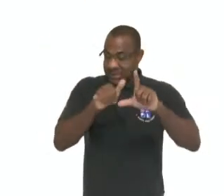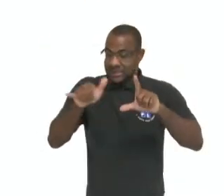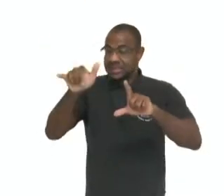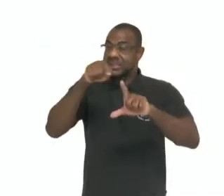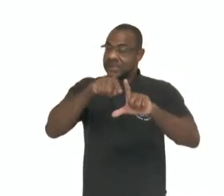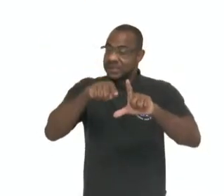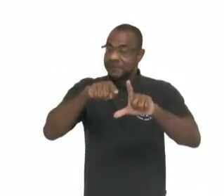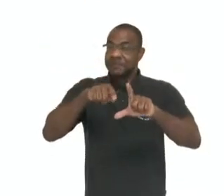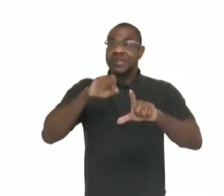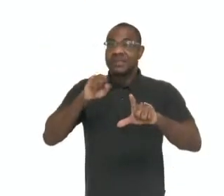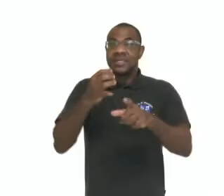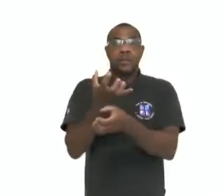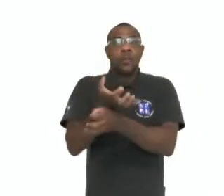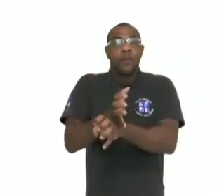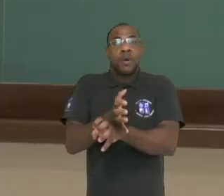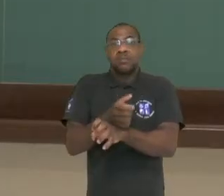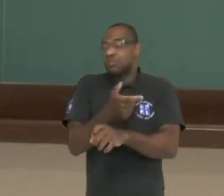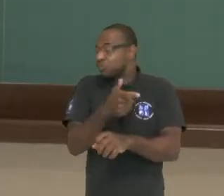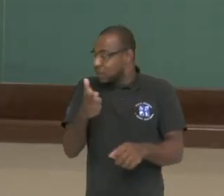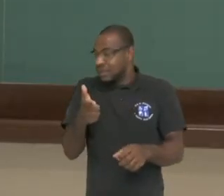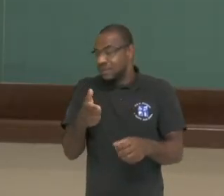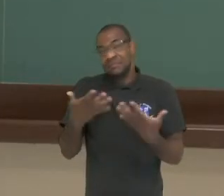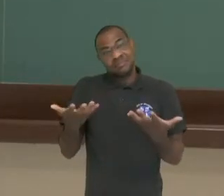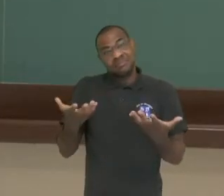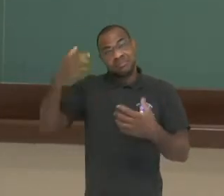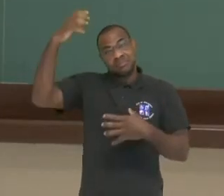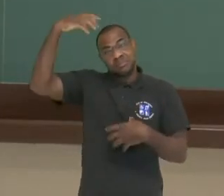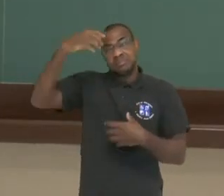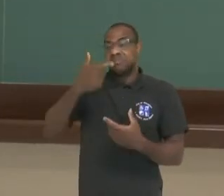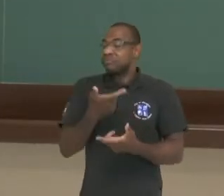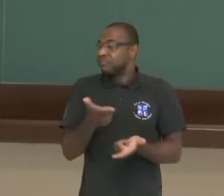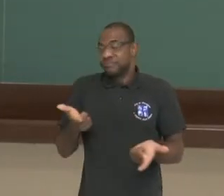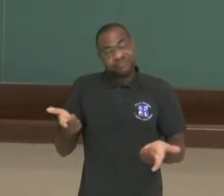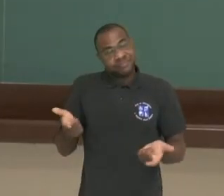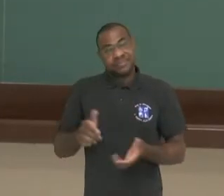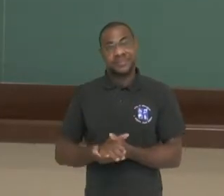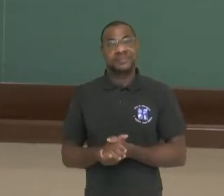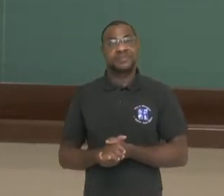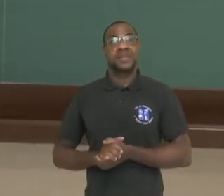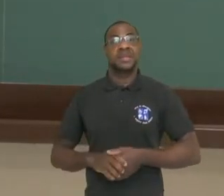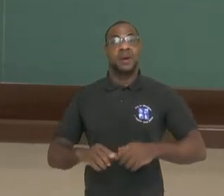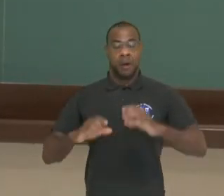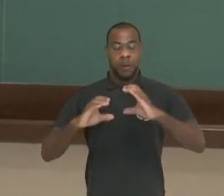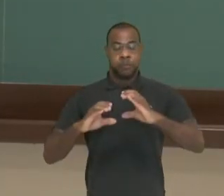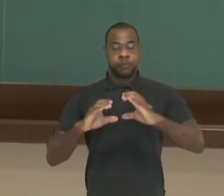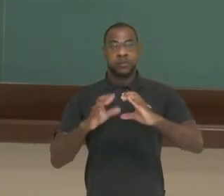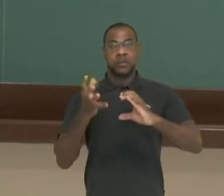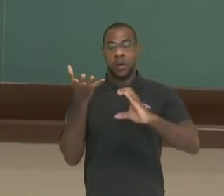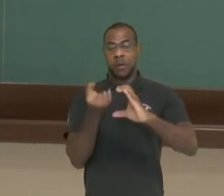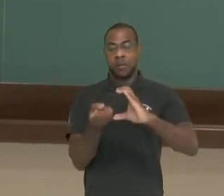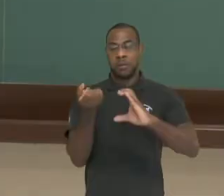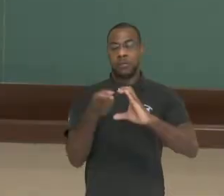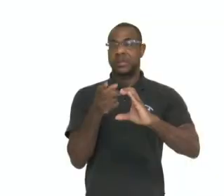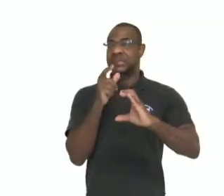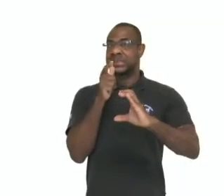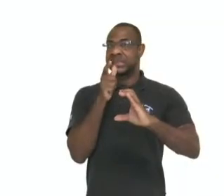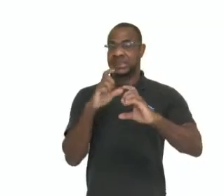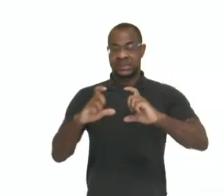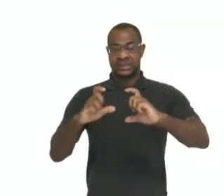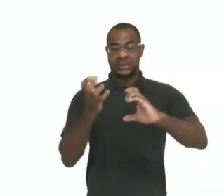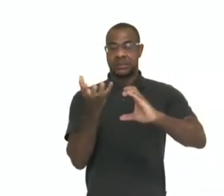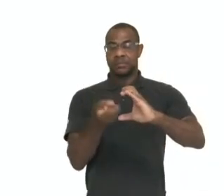deslocamento? De uma forma organizada através de um condutor, um bom condutor de eletricidade, ok? Muito